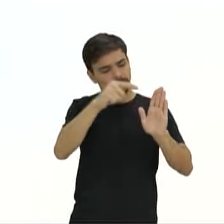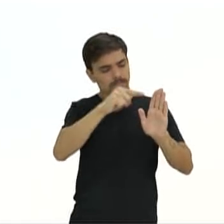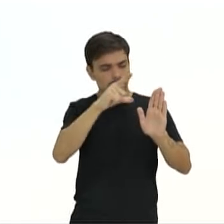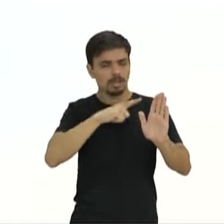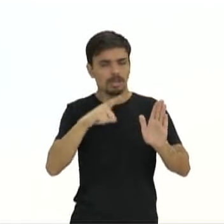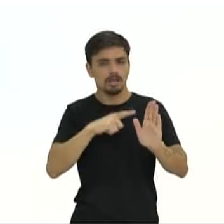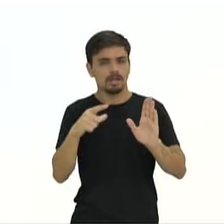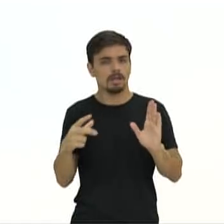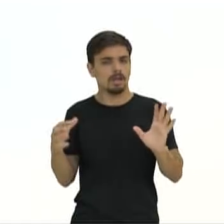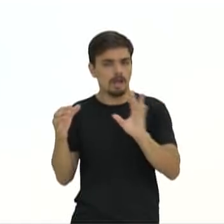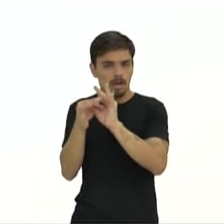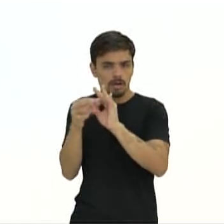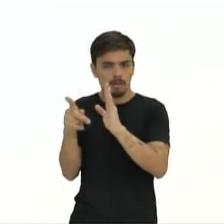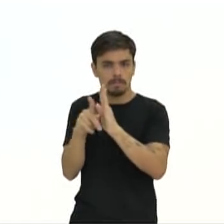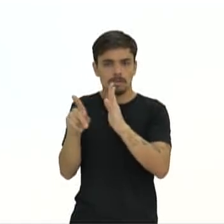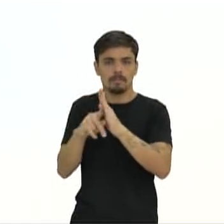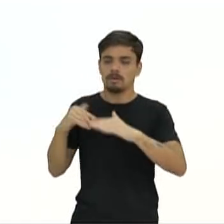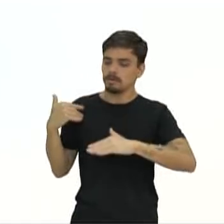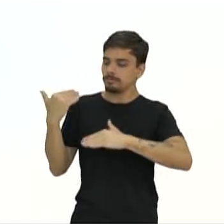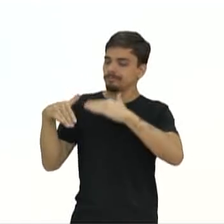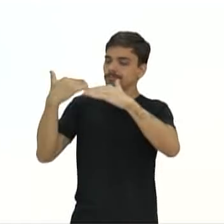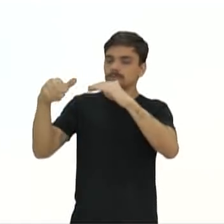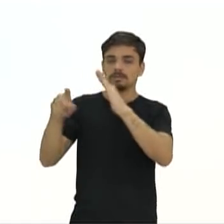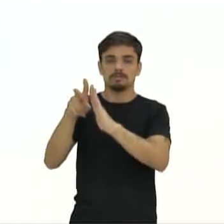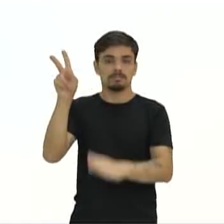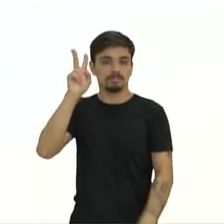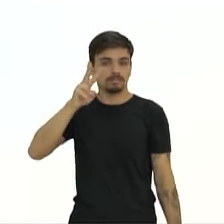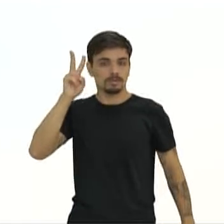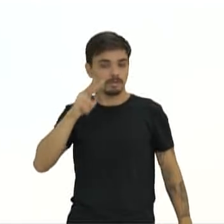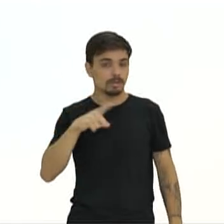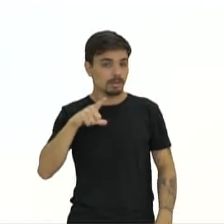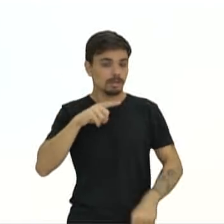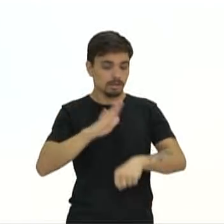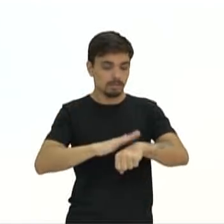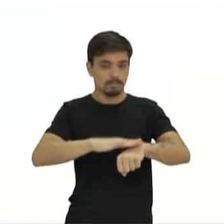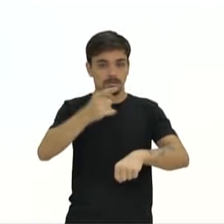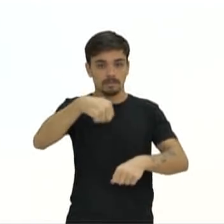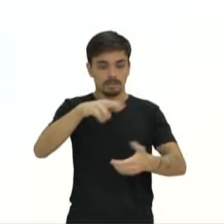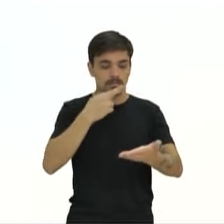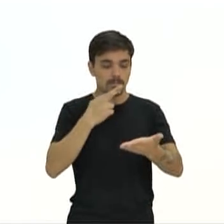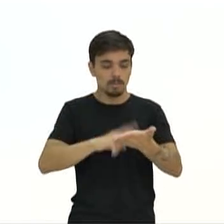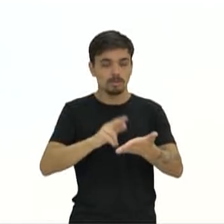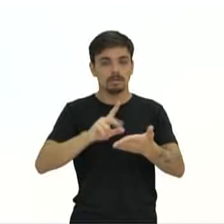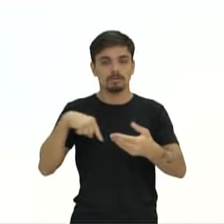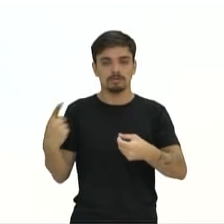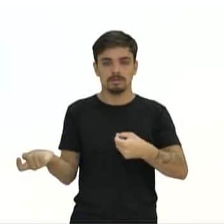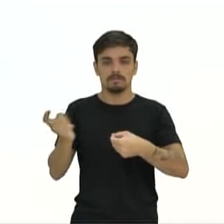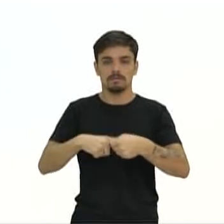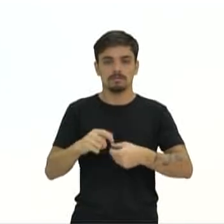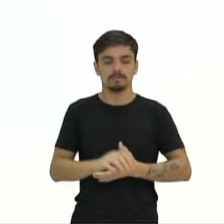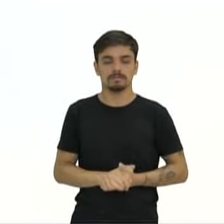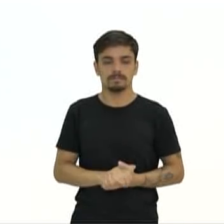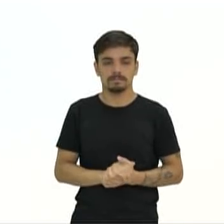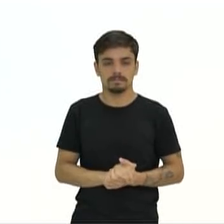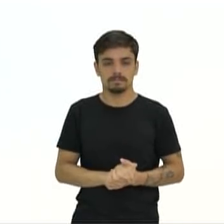remete à evolução histórica? Vou dar um tempo para você localizar esse trecho, escrever aí no seu caderno e eu volto já.